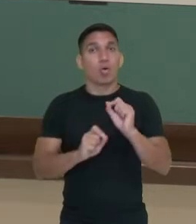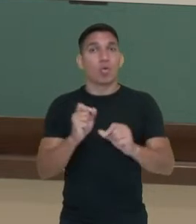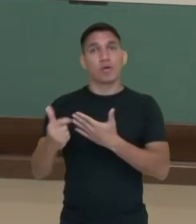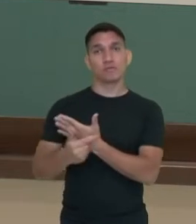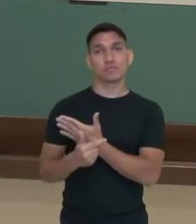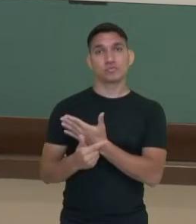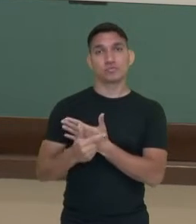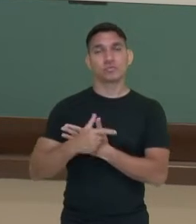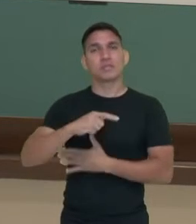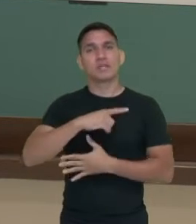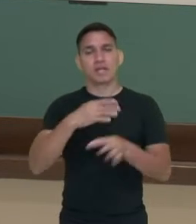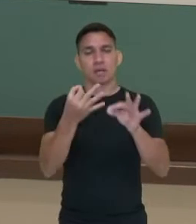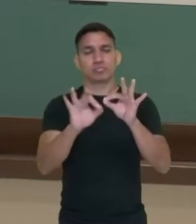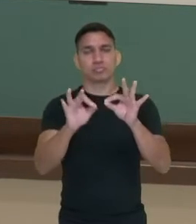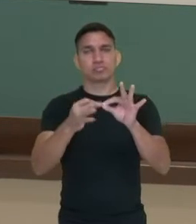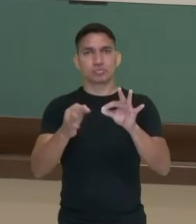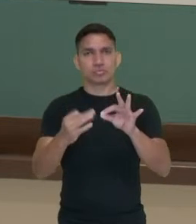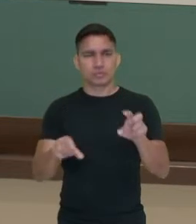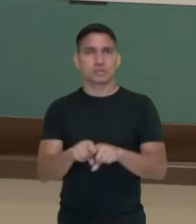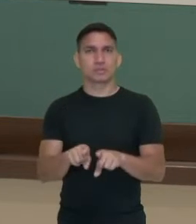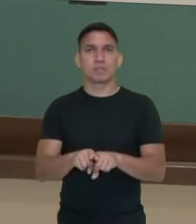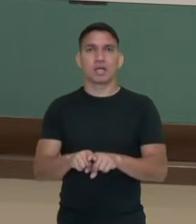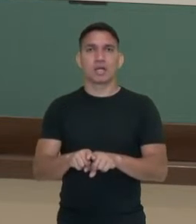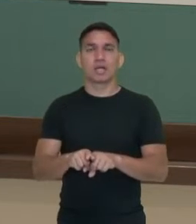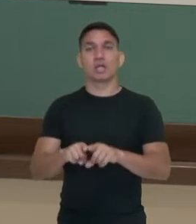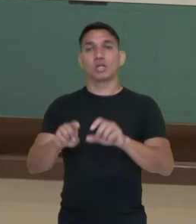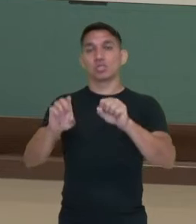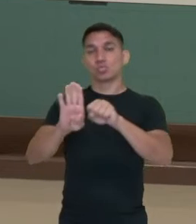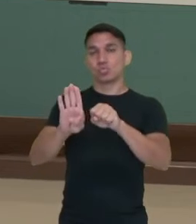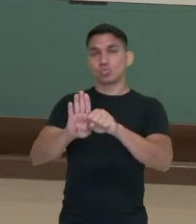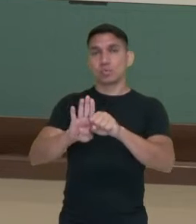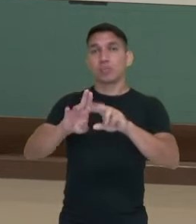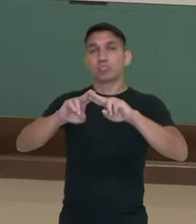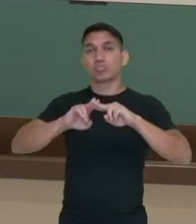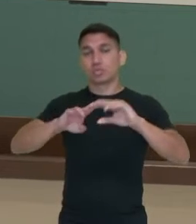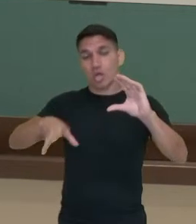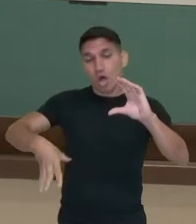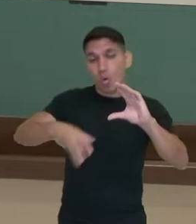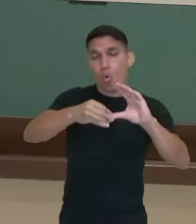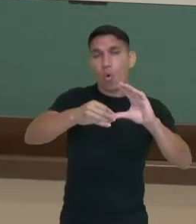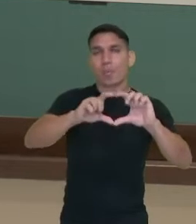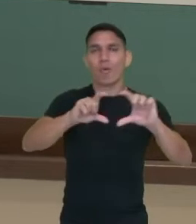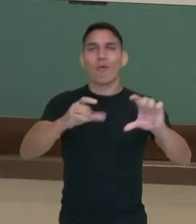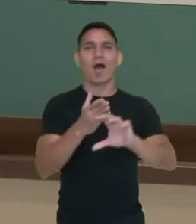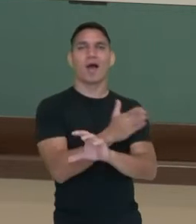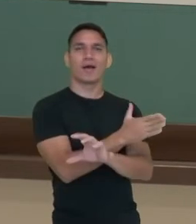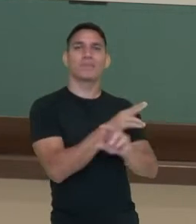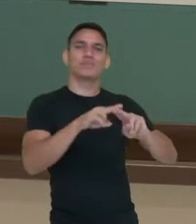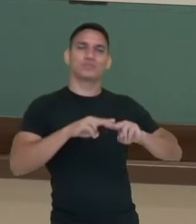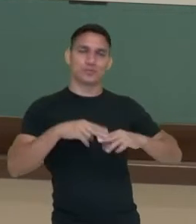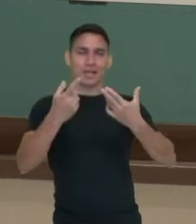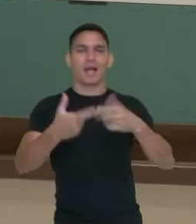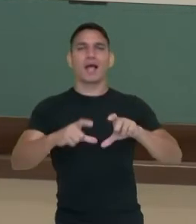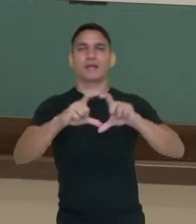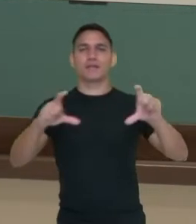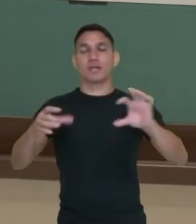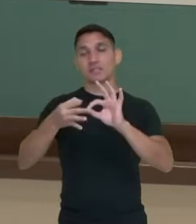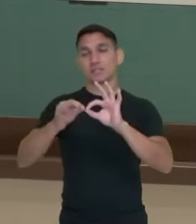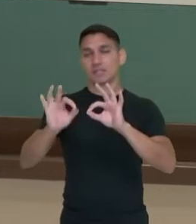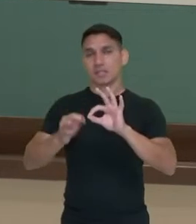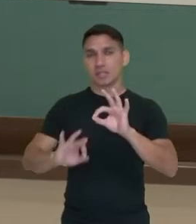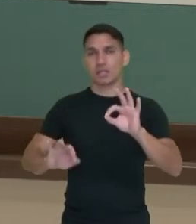função sintática de substantivo. Ela está completando a oração anterior. Então, é uma função sintática